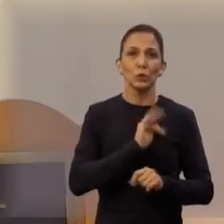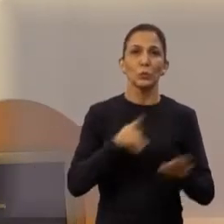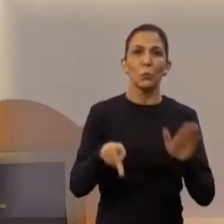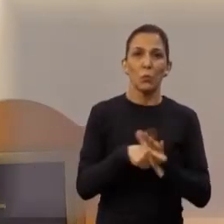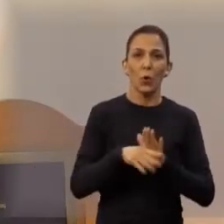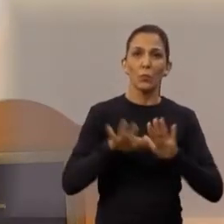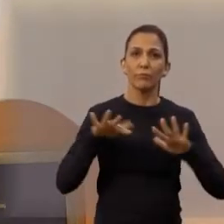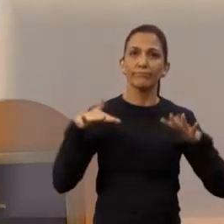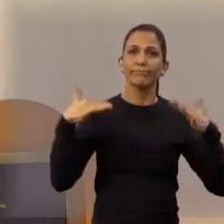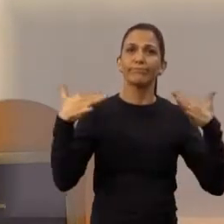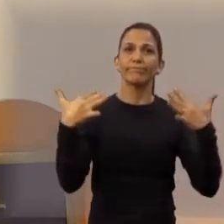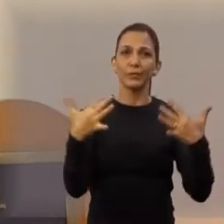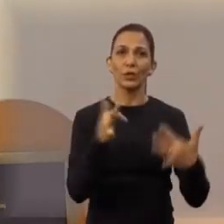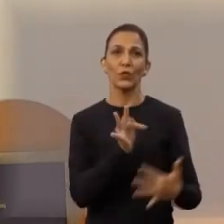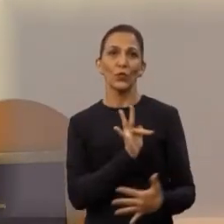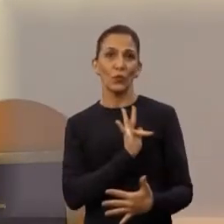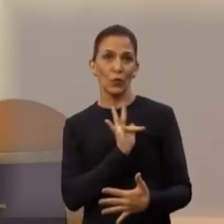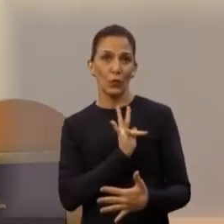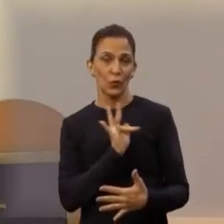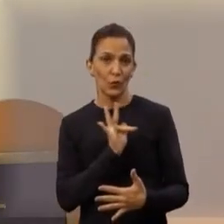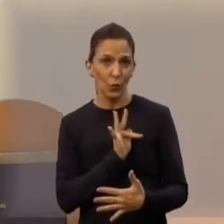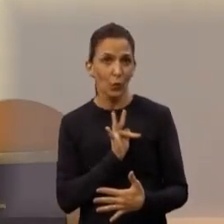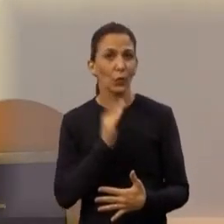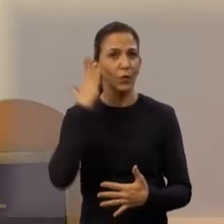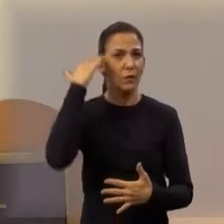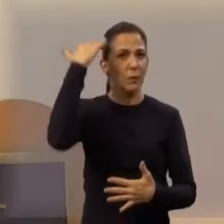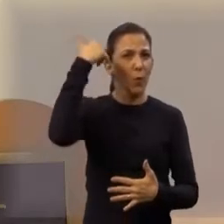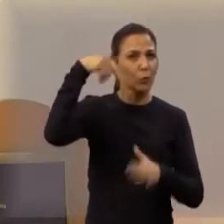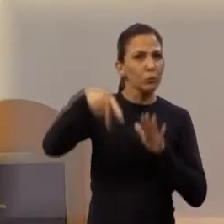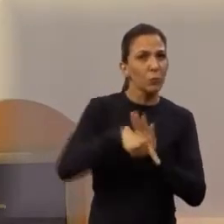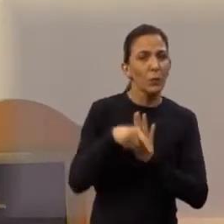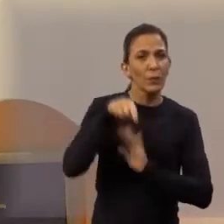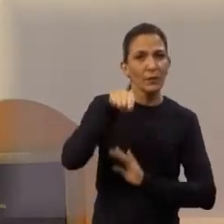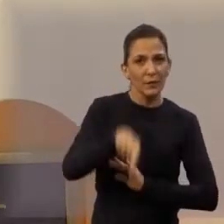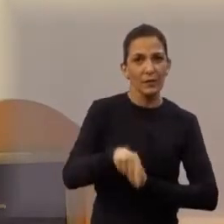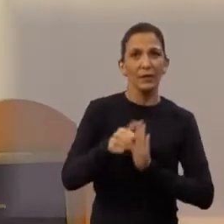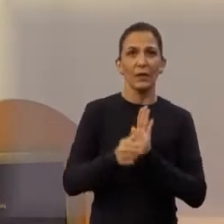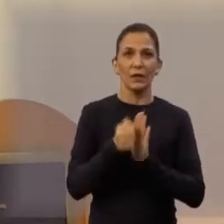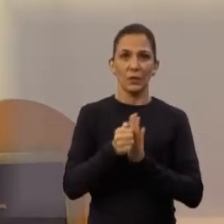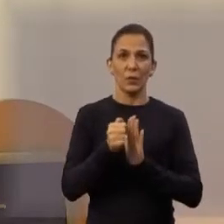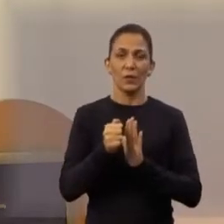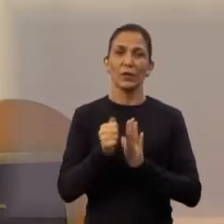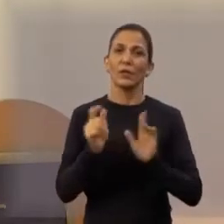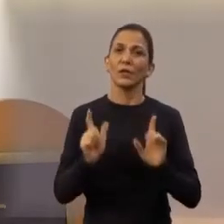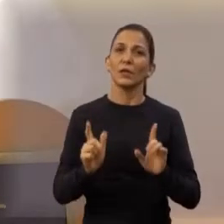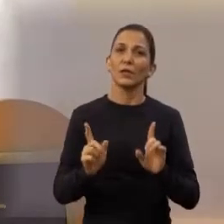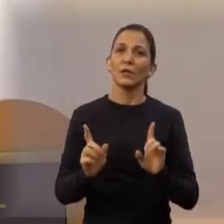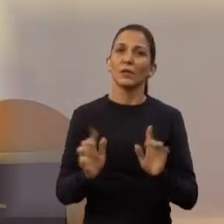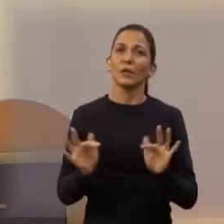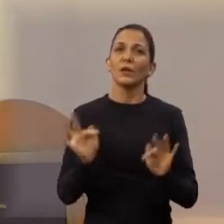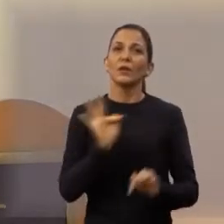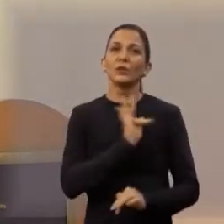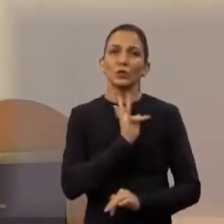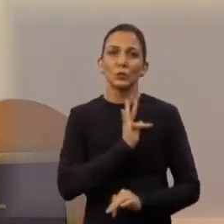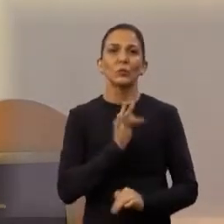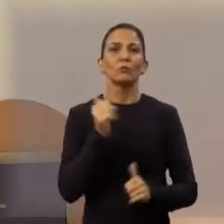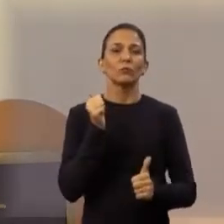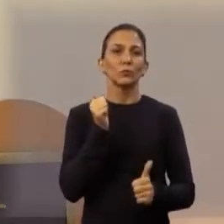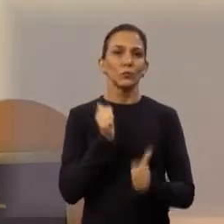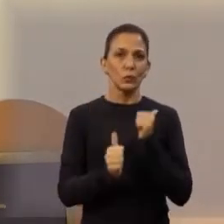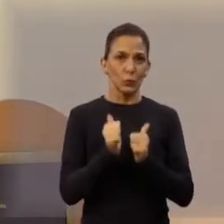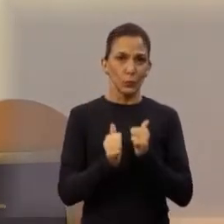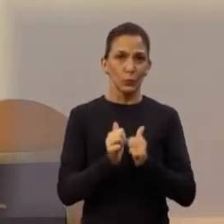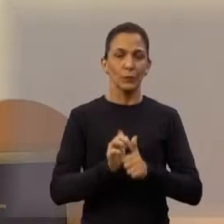dos melhores jogadores que já passou e vestiu a camisa dessa nossa querida Ferroviário É continuando